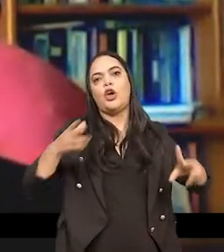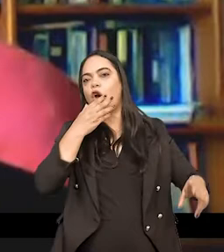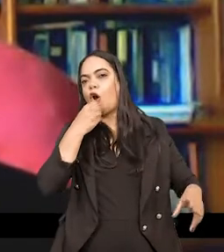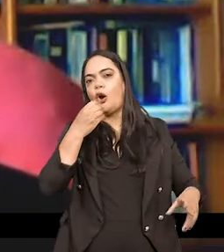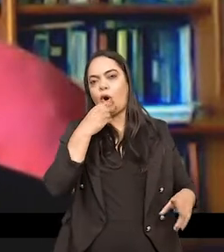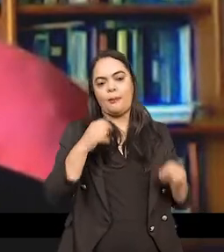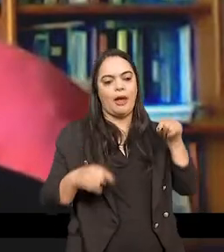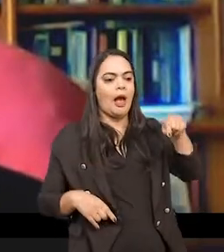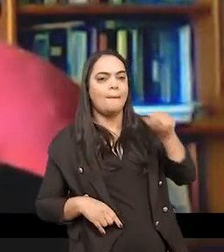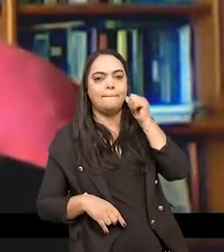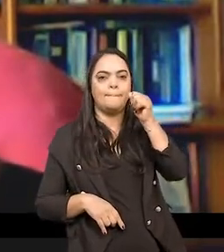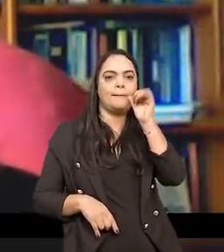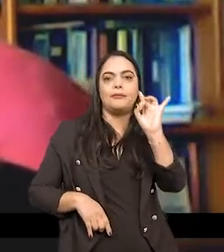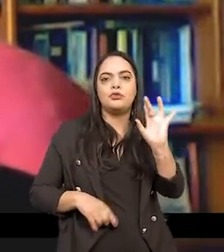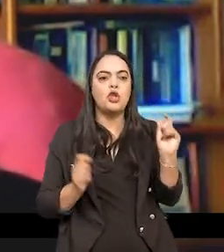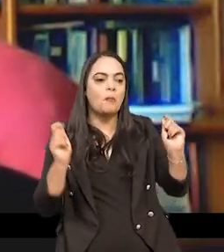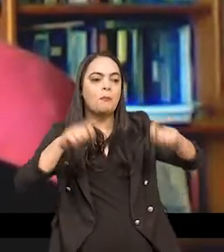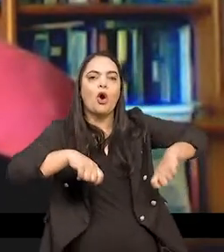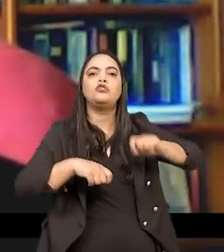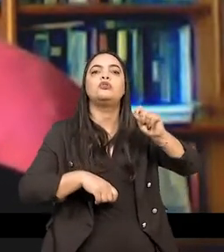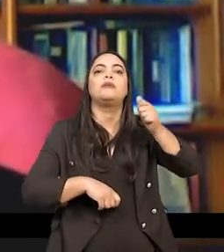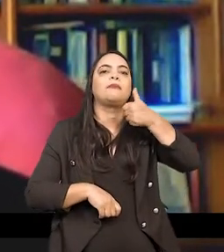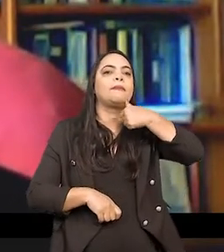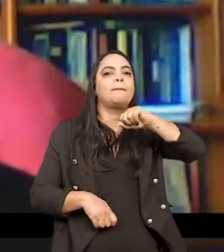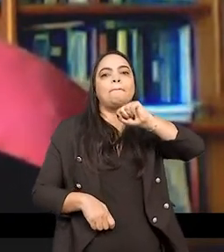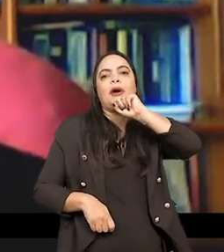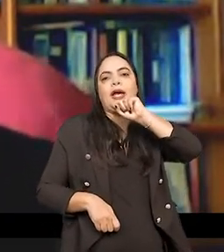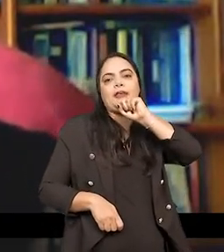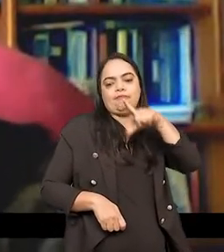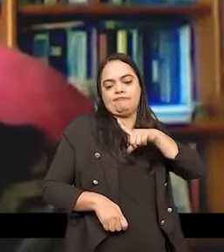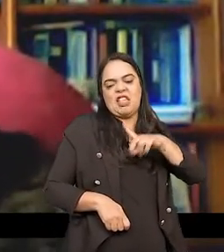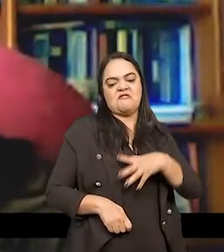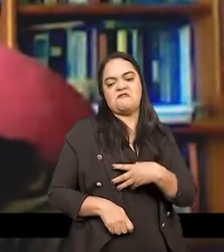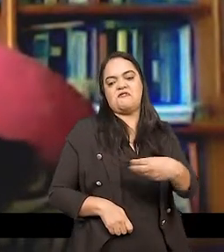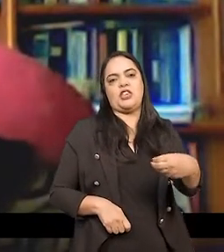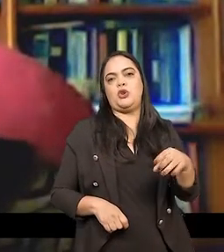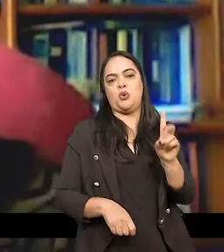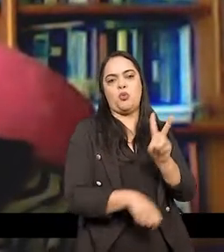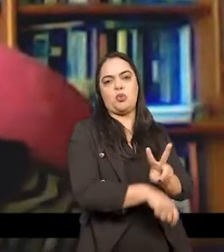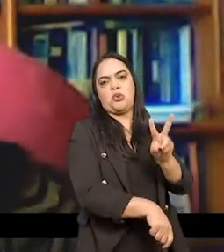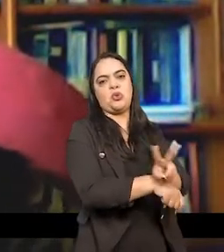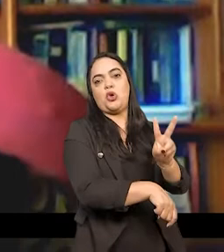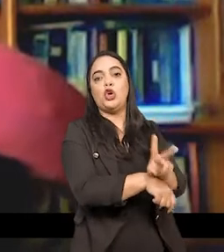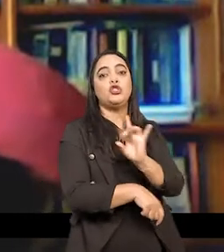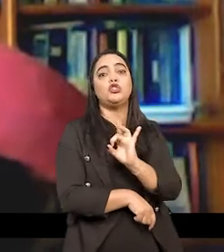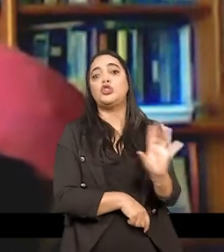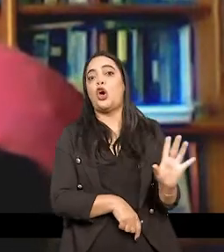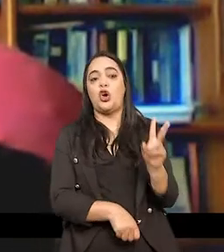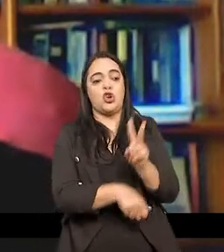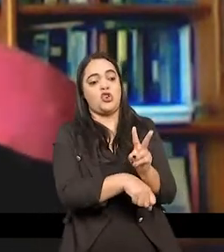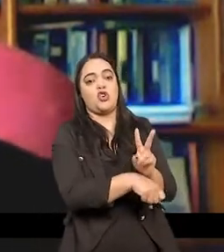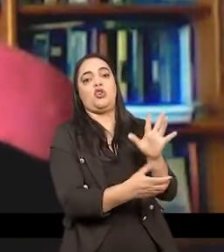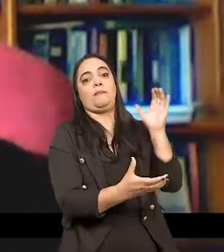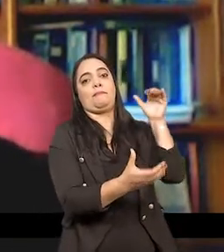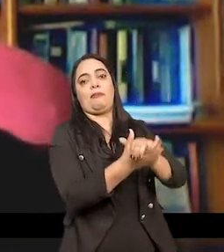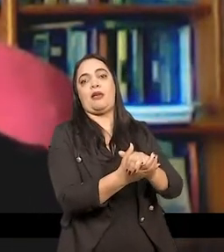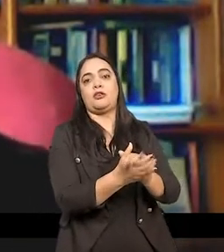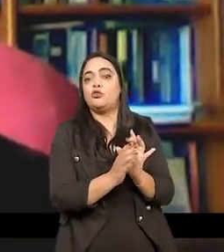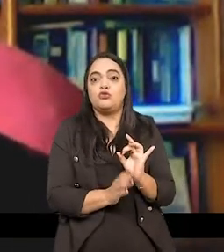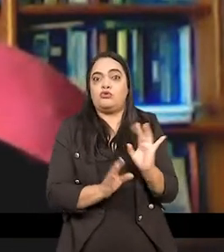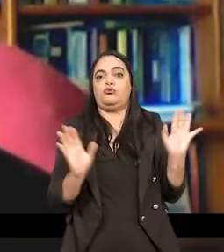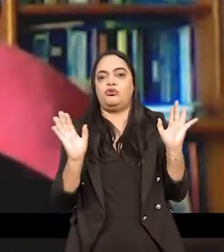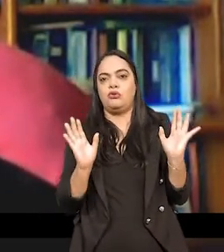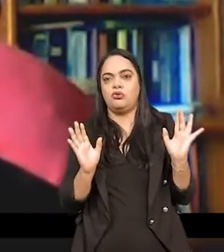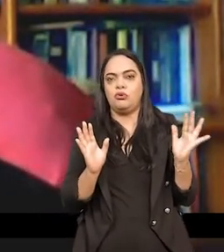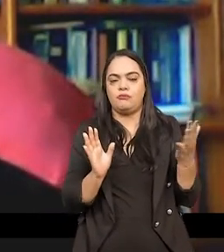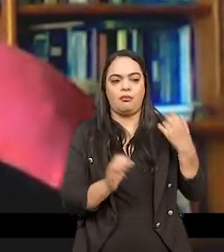mãe. Somente ser mãe. Cuidar de filhos, cuidar de marido. Já se passaram tantos